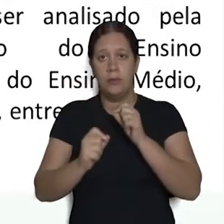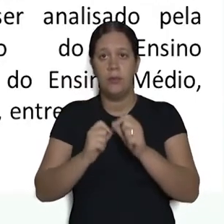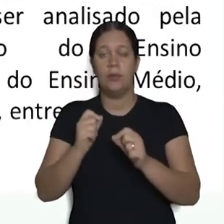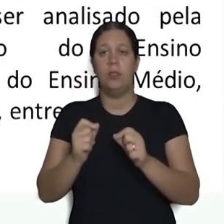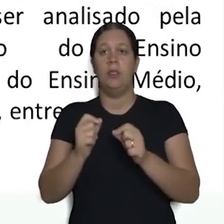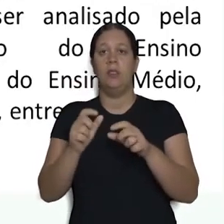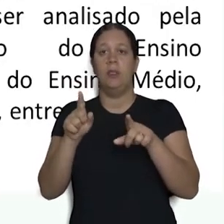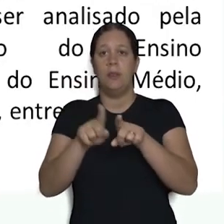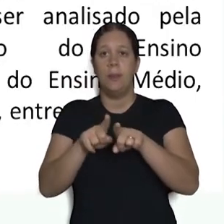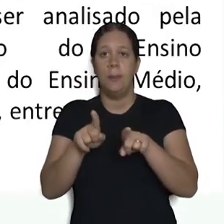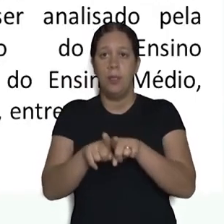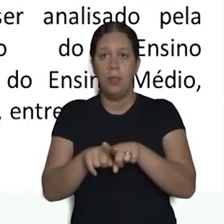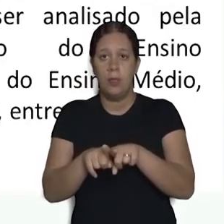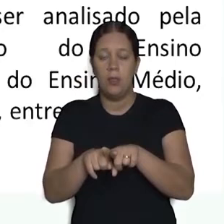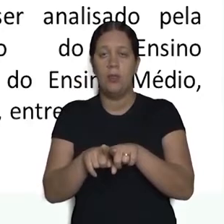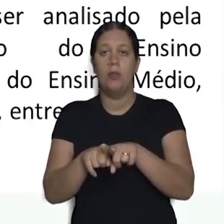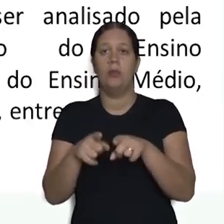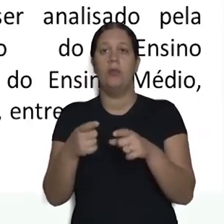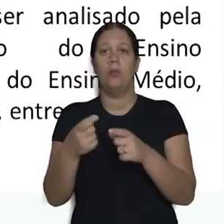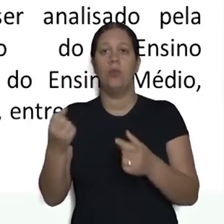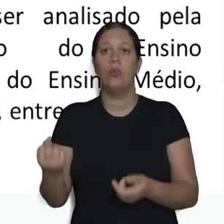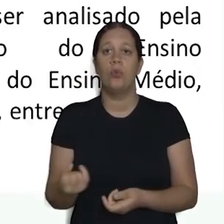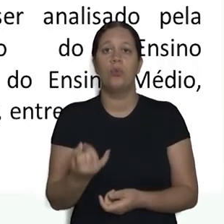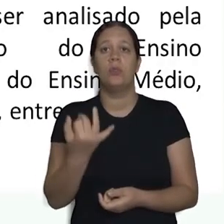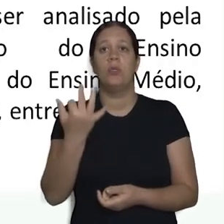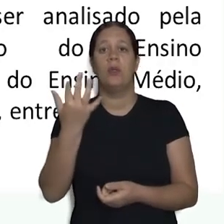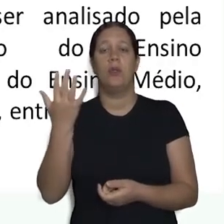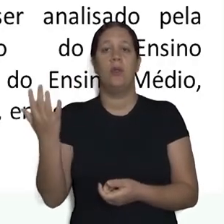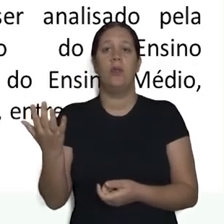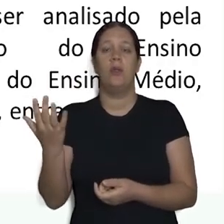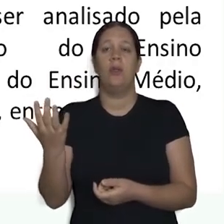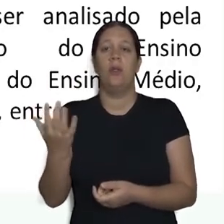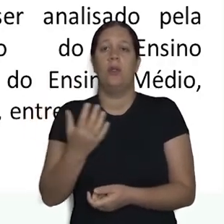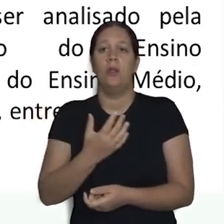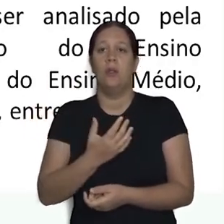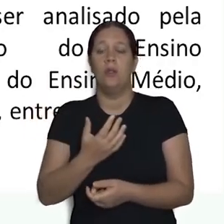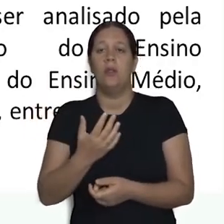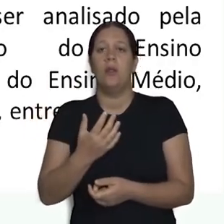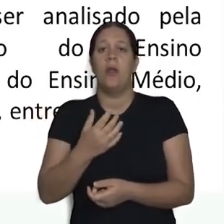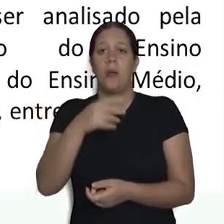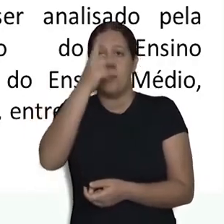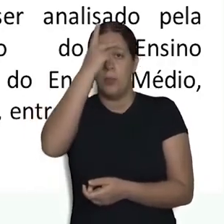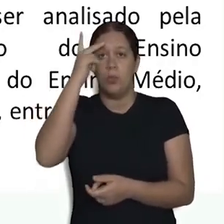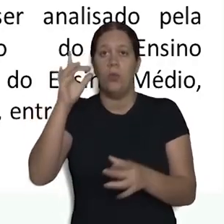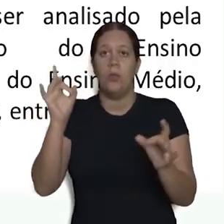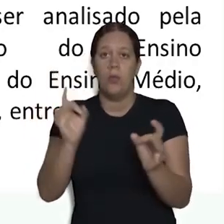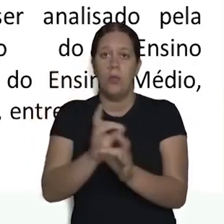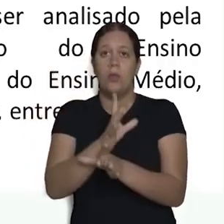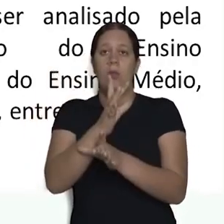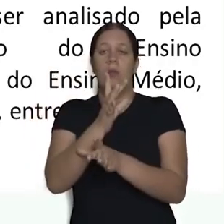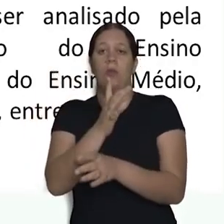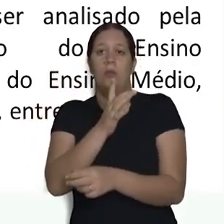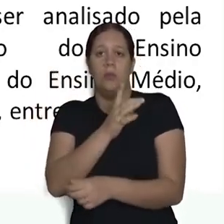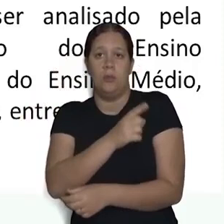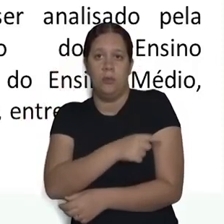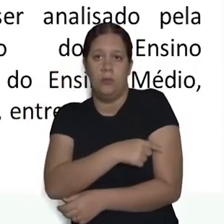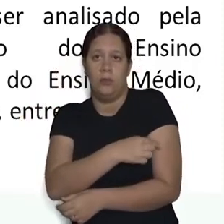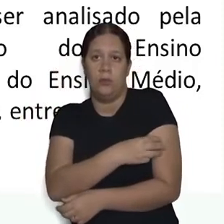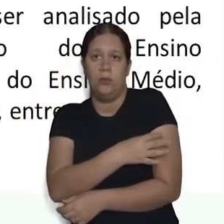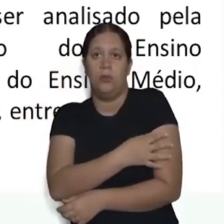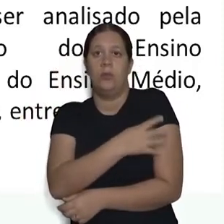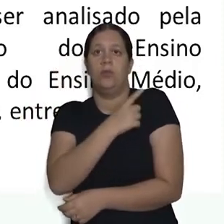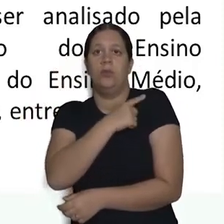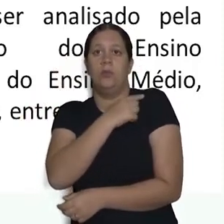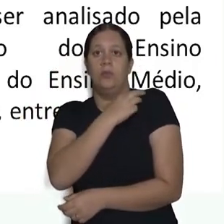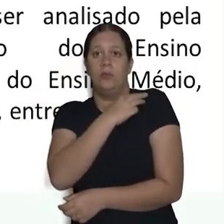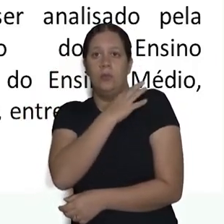imensamente ligado à quantidade de anos ou ciclos de estudos que a pessoa cursou. Se ela terminou o ensino fundamental, terminou o ensino